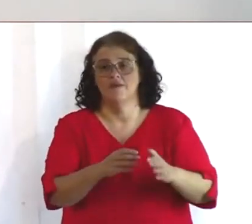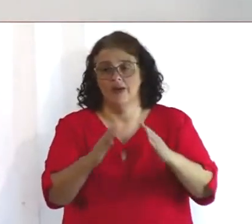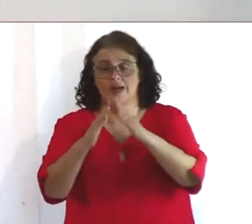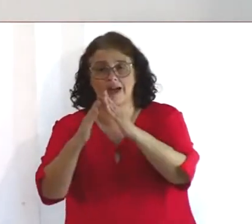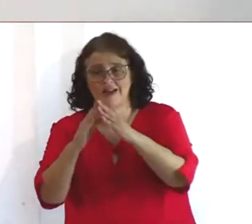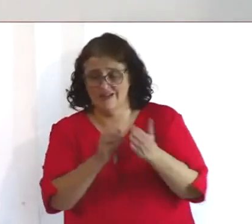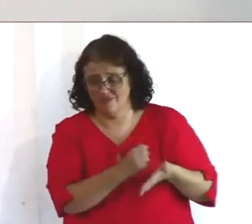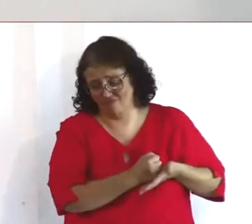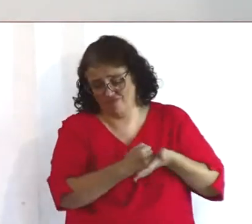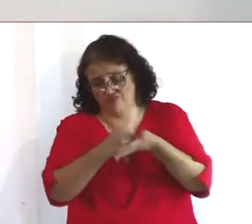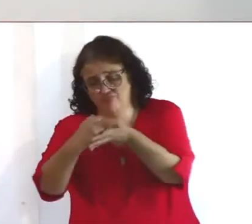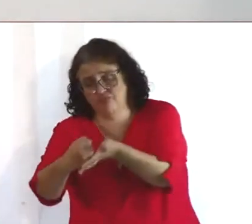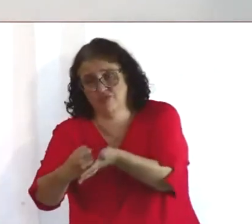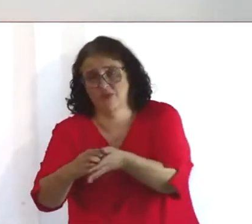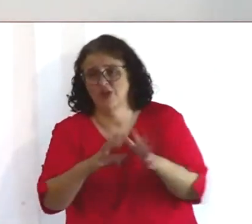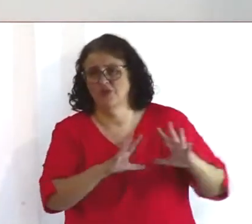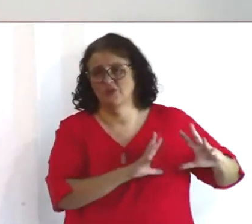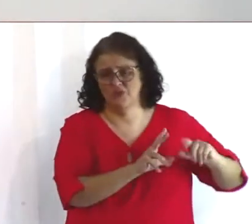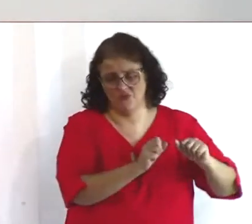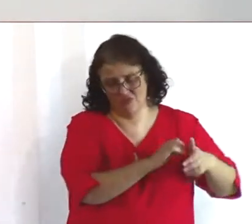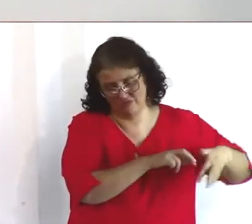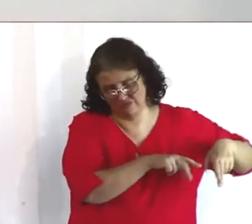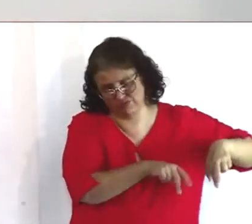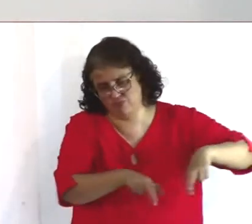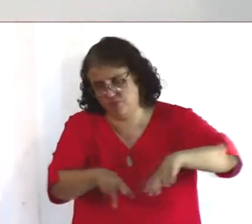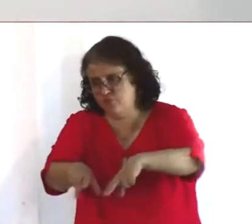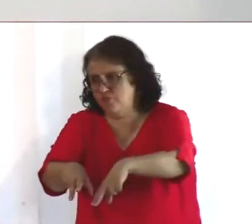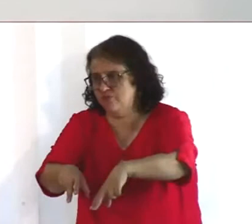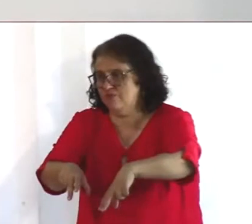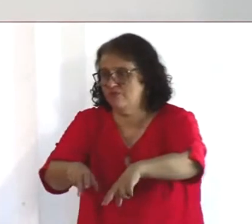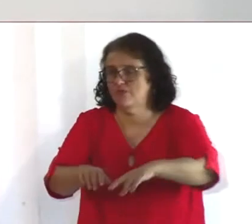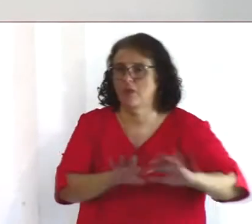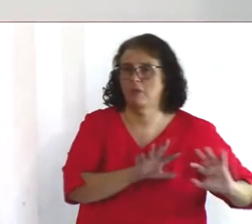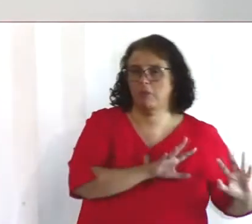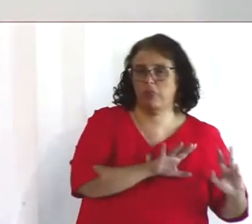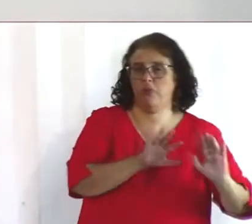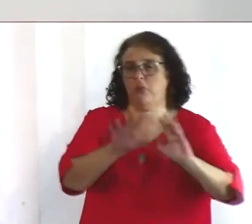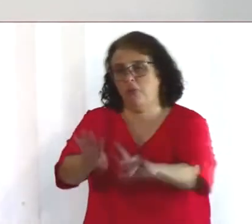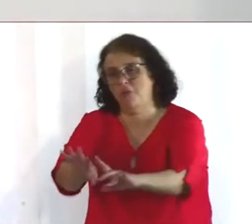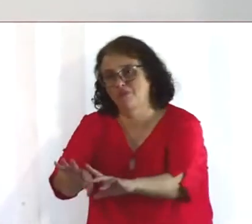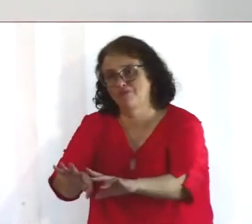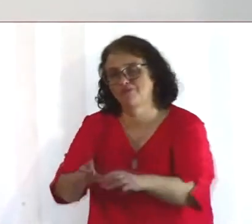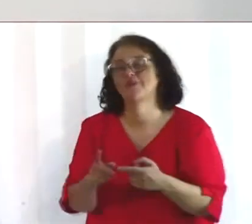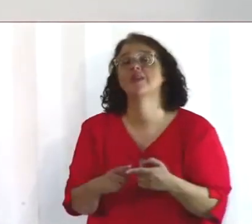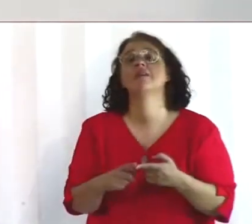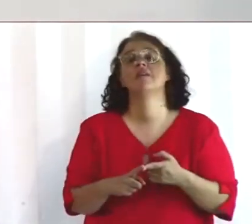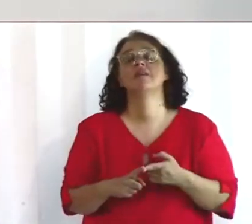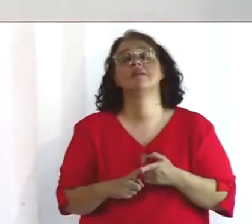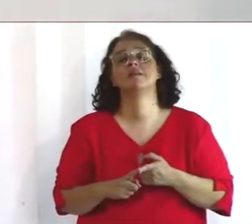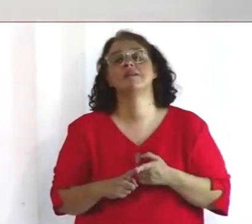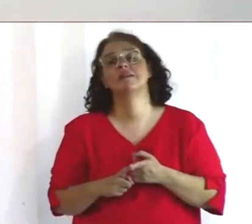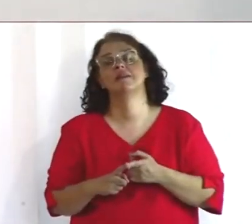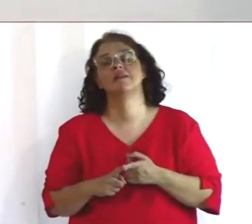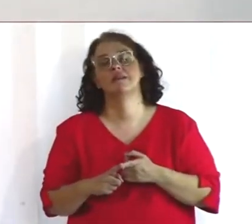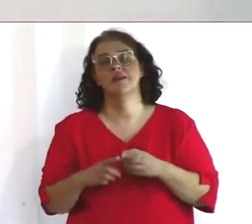mas muitos pelo menos, porque diz aqui, todos os doentes e endemoniados. Curou muitos doentes de toda sorte de enfermidades, expeliu